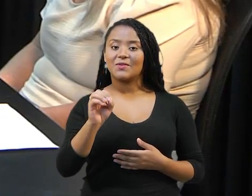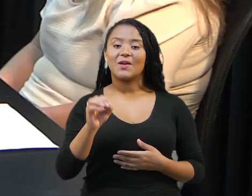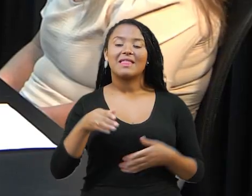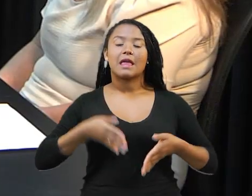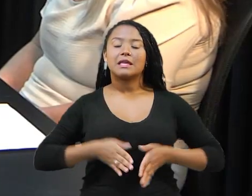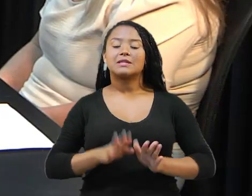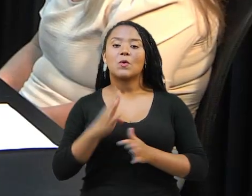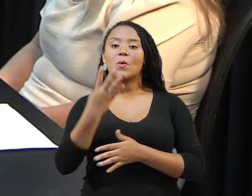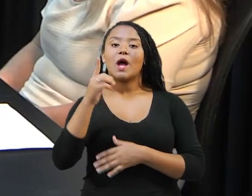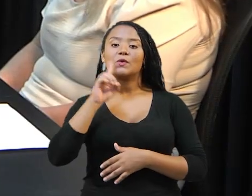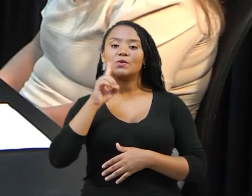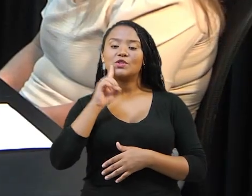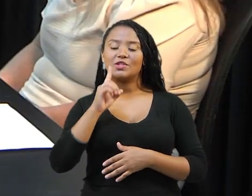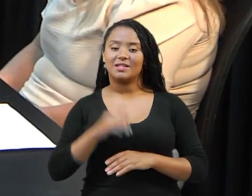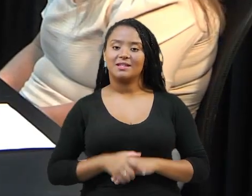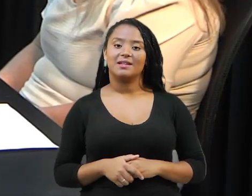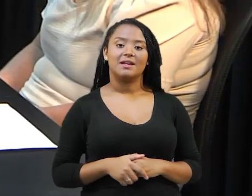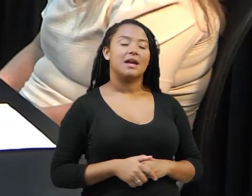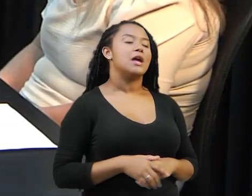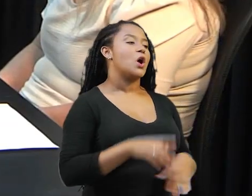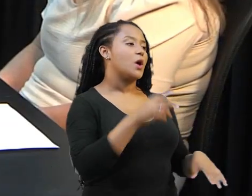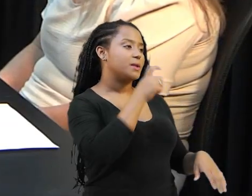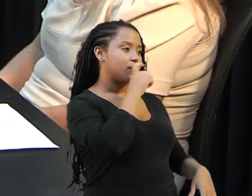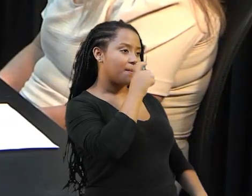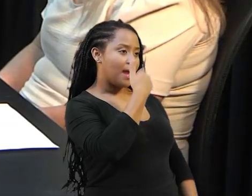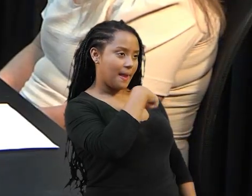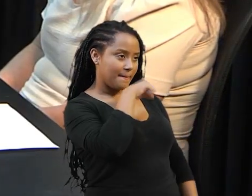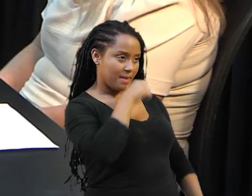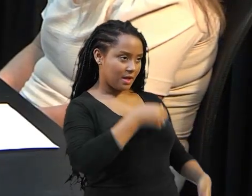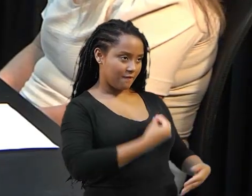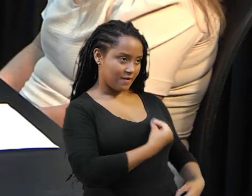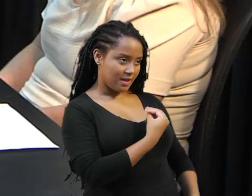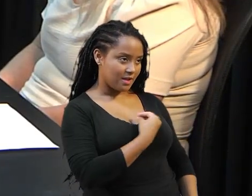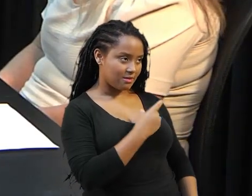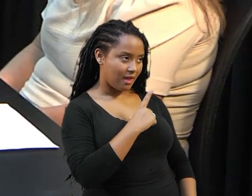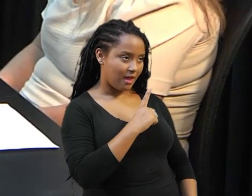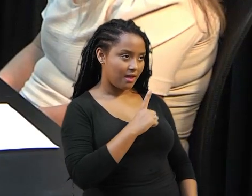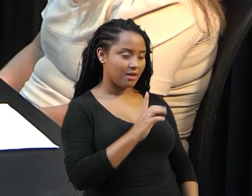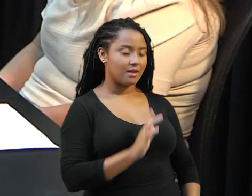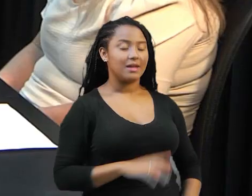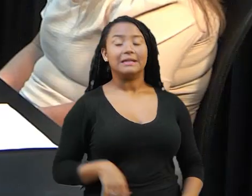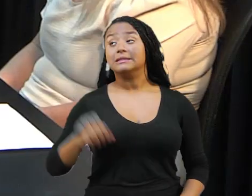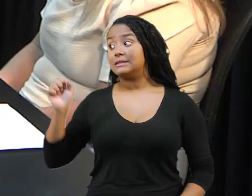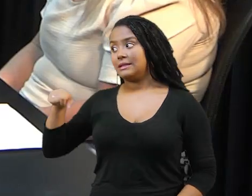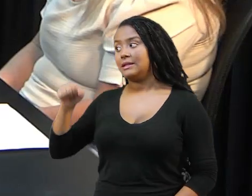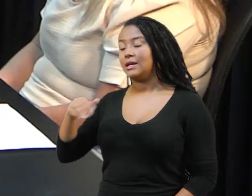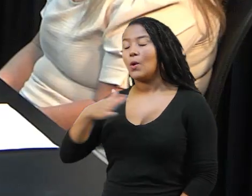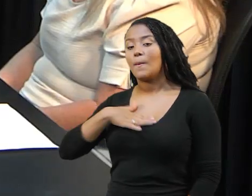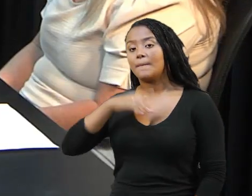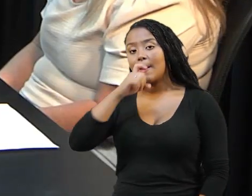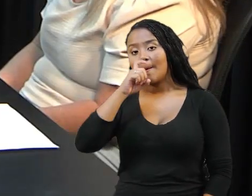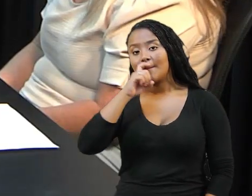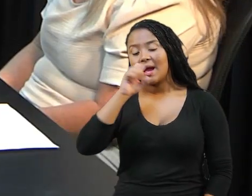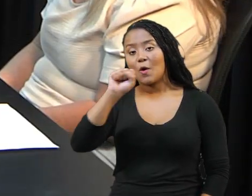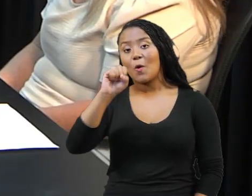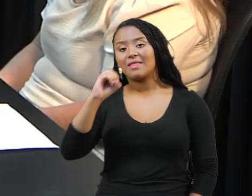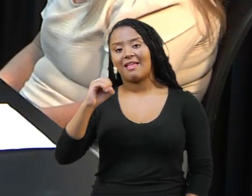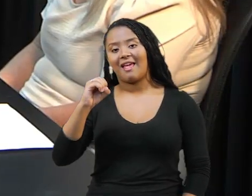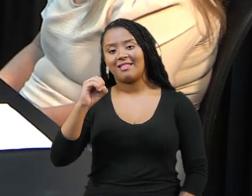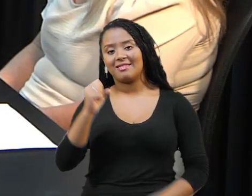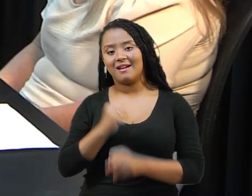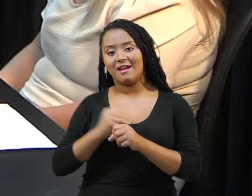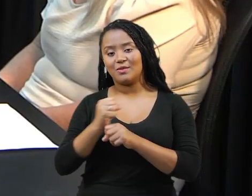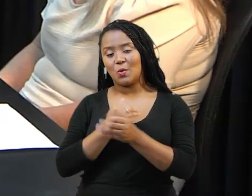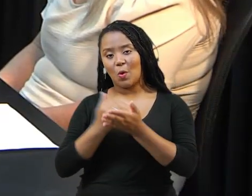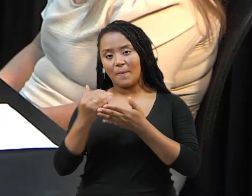diferença. Os pais estão vivos? Sim, os pais estão vivos. Yeah. O meu pai fez 80 anos no início do ano, minha